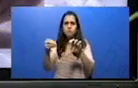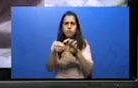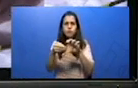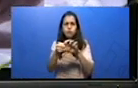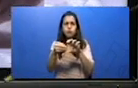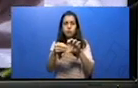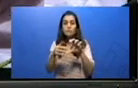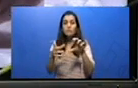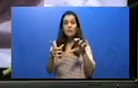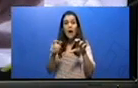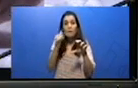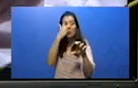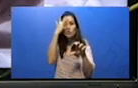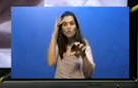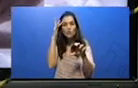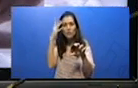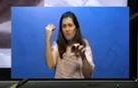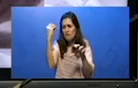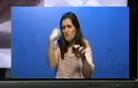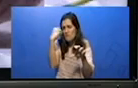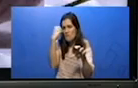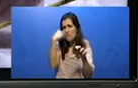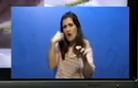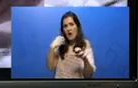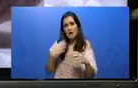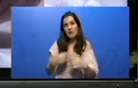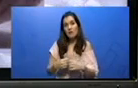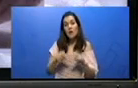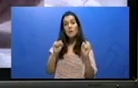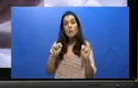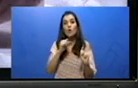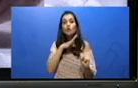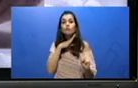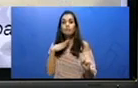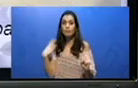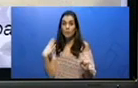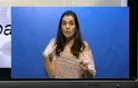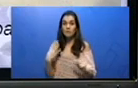fica desnutrida, sem nutrientes no corpo e pode morrer, levar à morte.